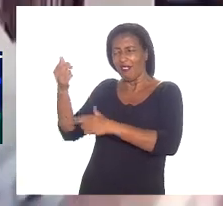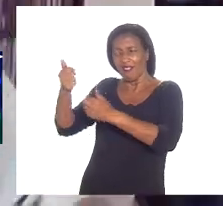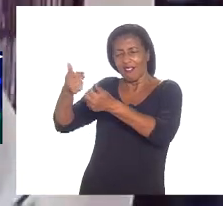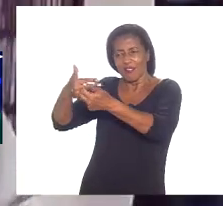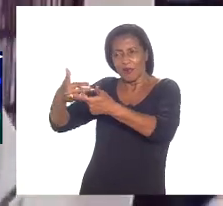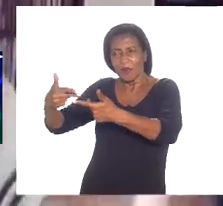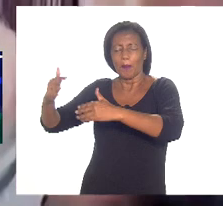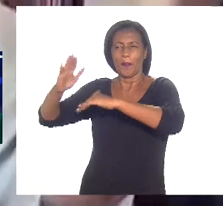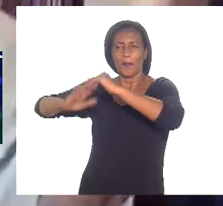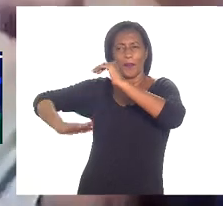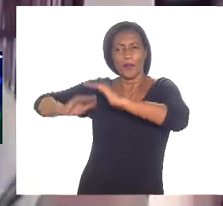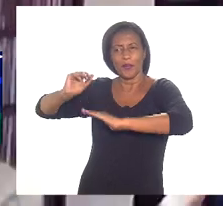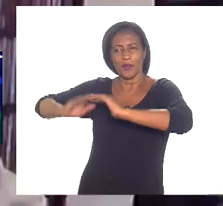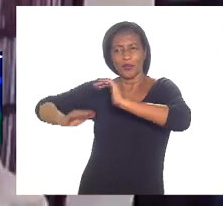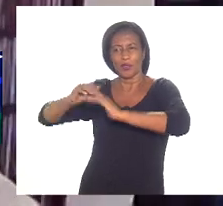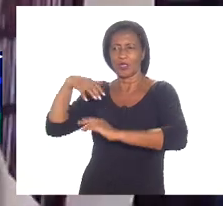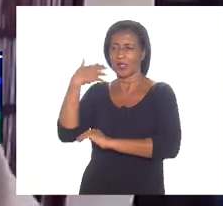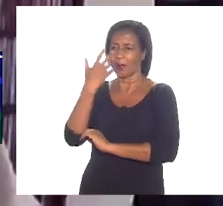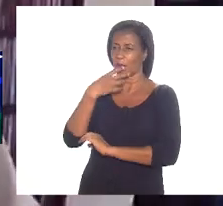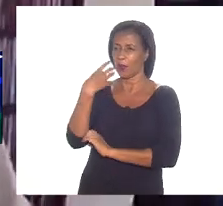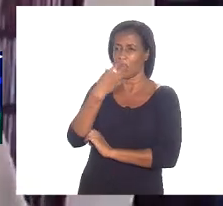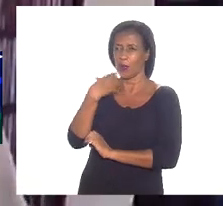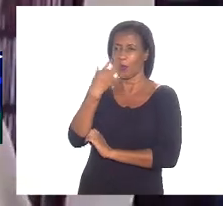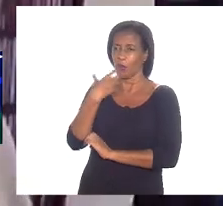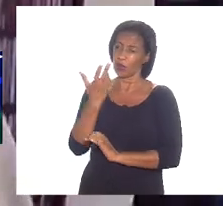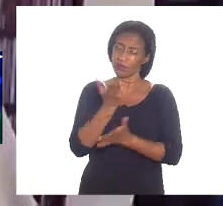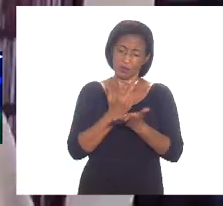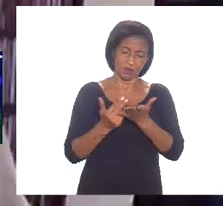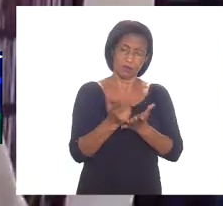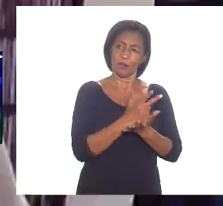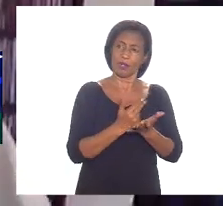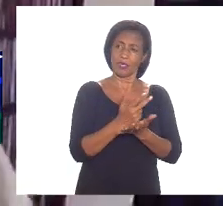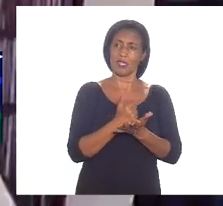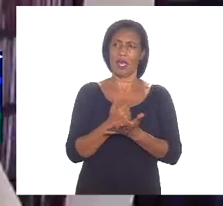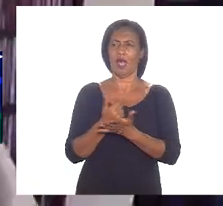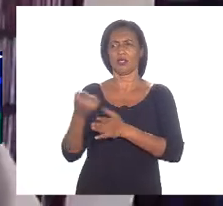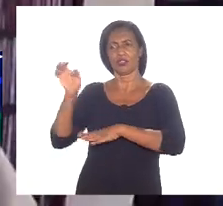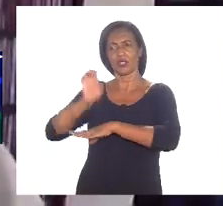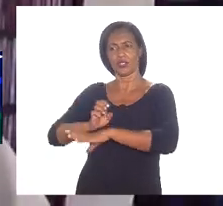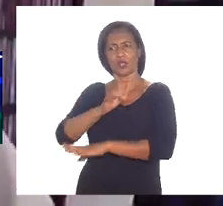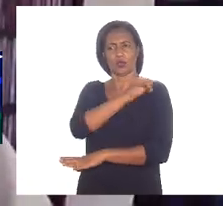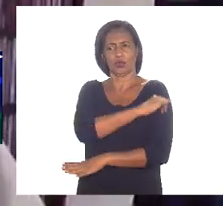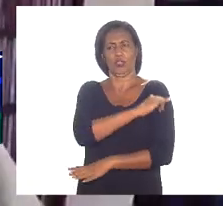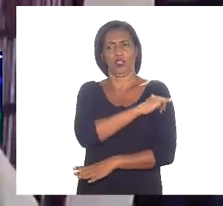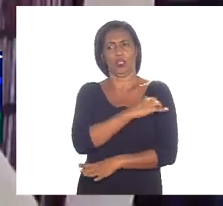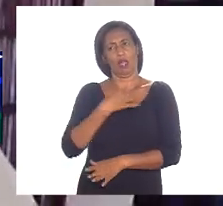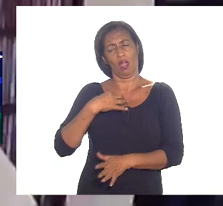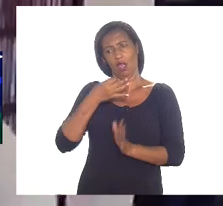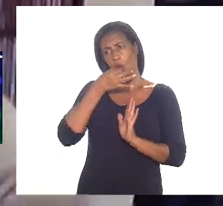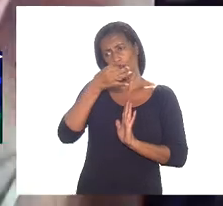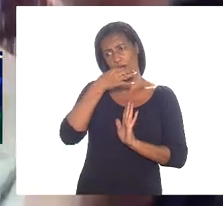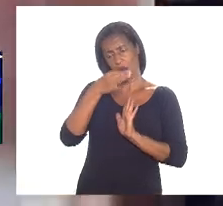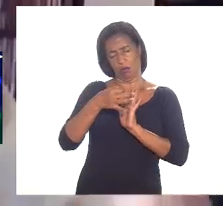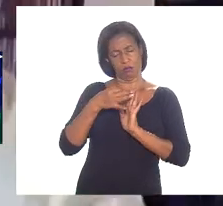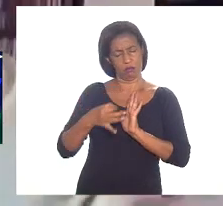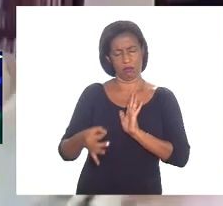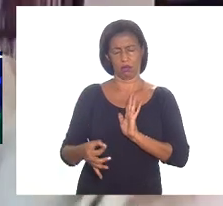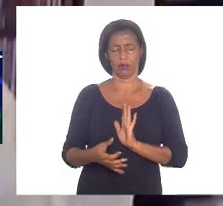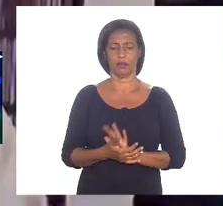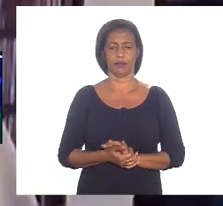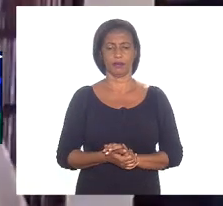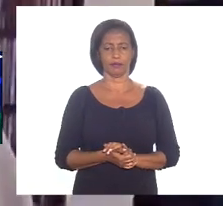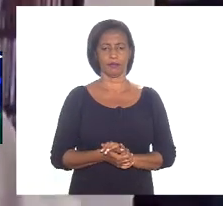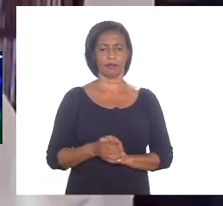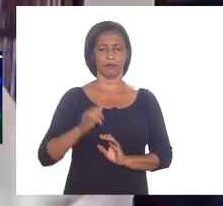a nossa música e para as artes do nosso Estado do Rio de Janeiro eram essas considerações sobre a sair de fazer e